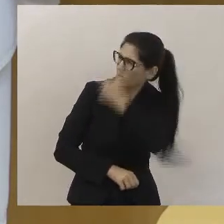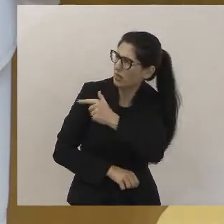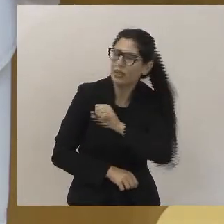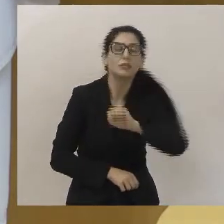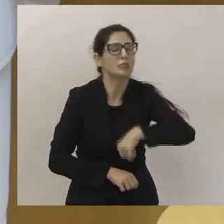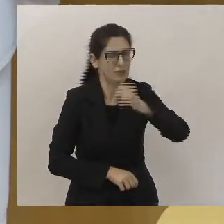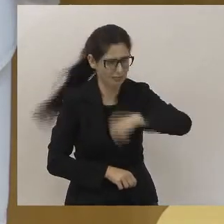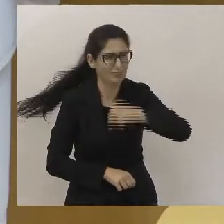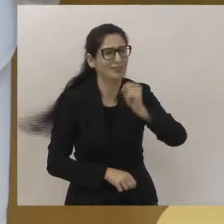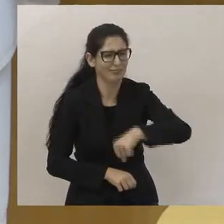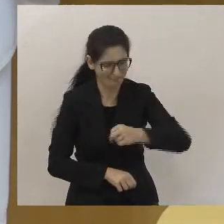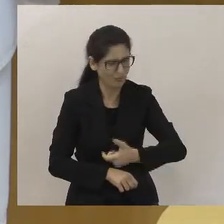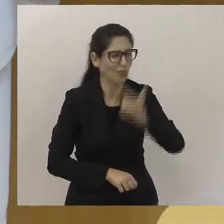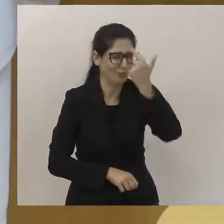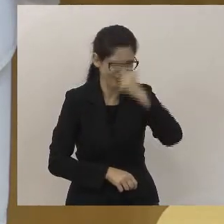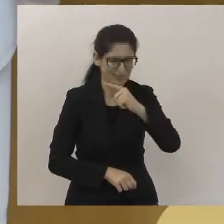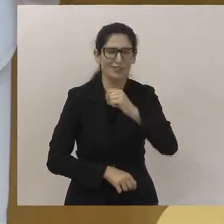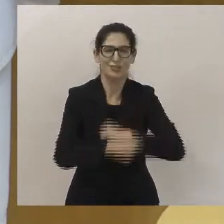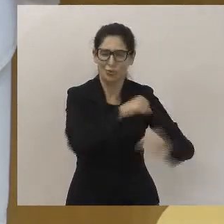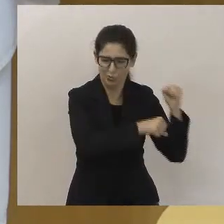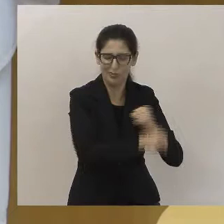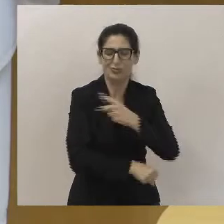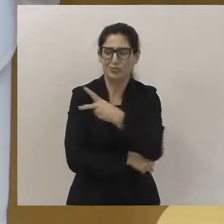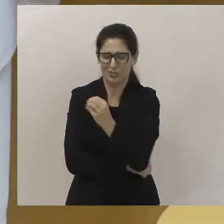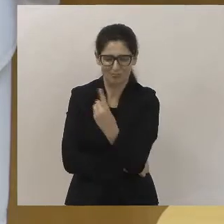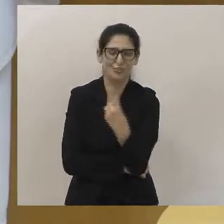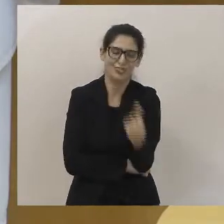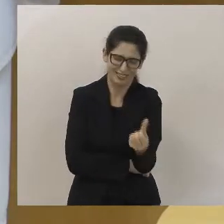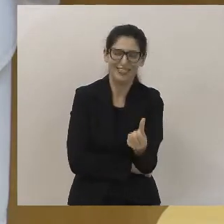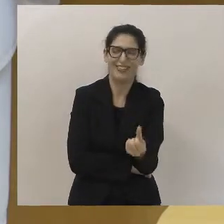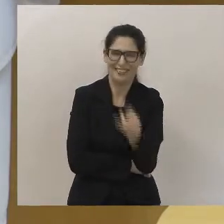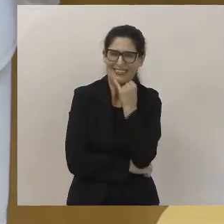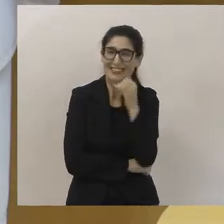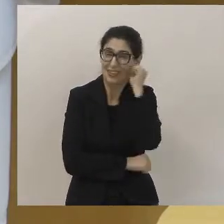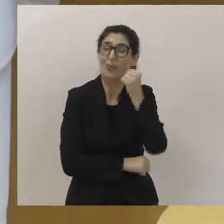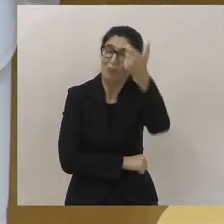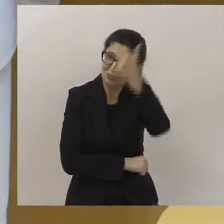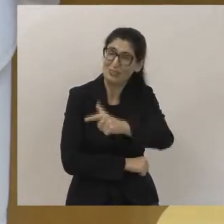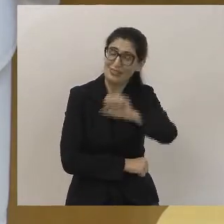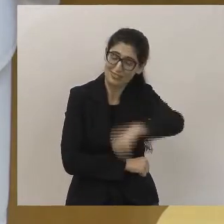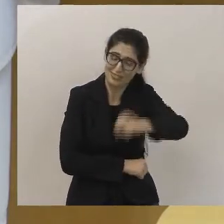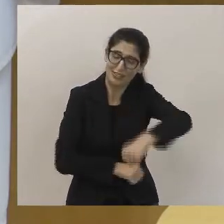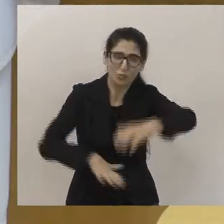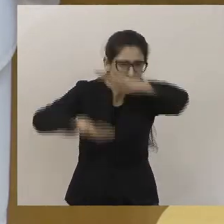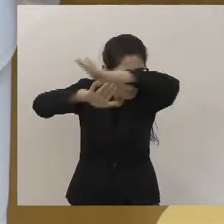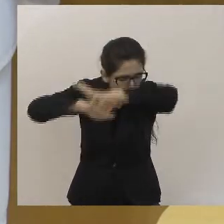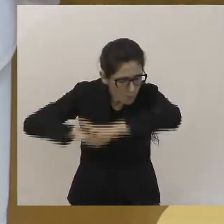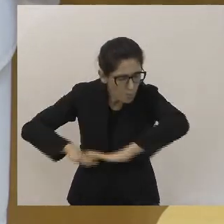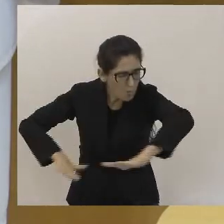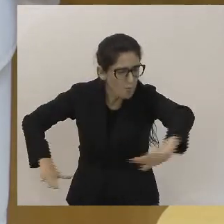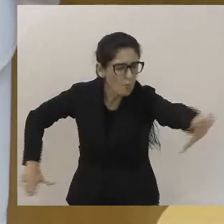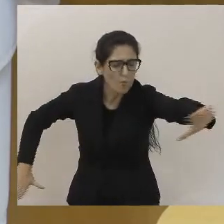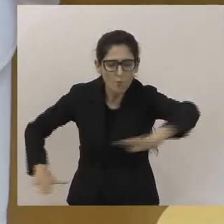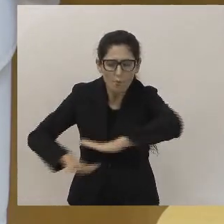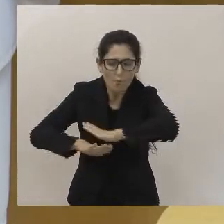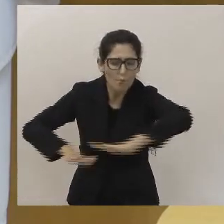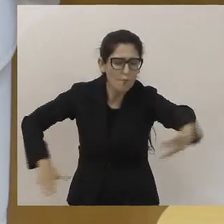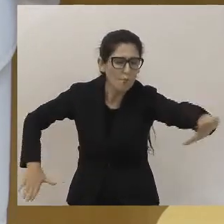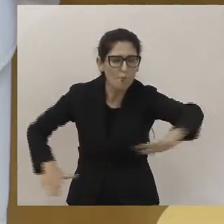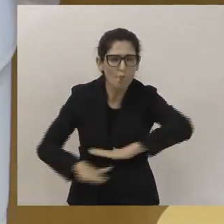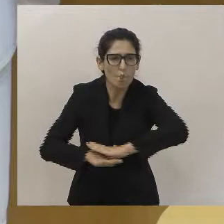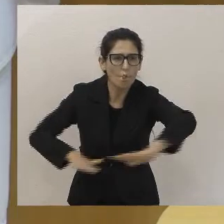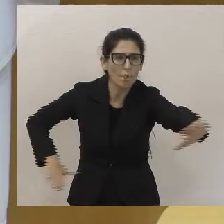ele ressaltou que ele vai inteirinho terá umas duas ruas irregular não podemos faltar mas regularizar vai levar asfalto